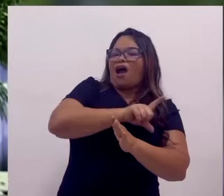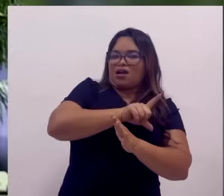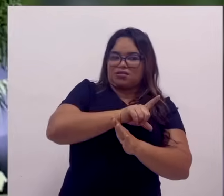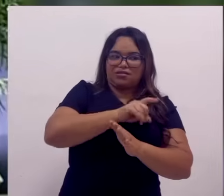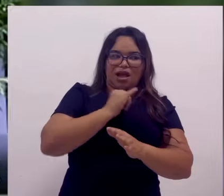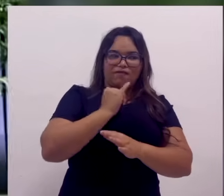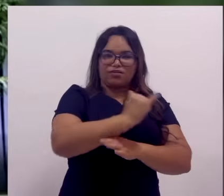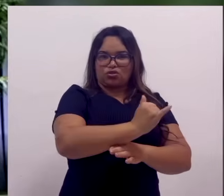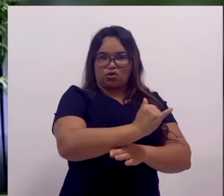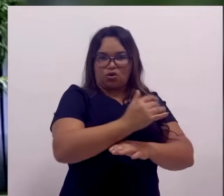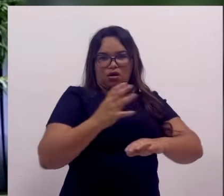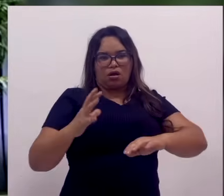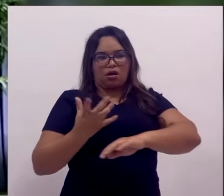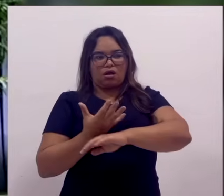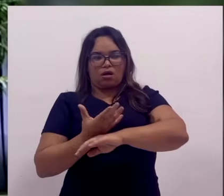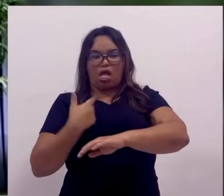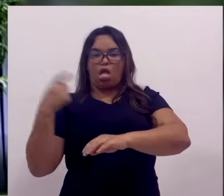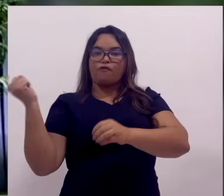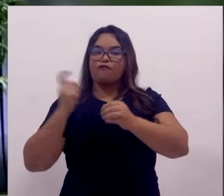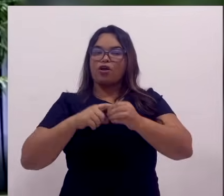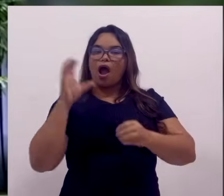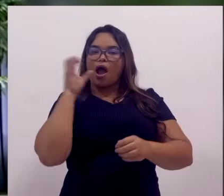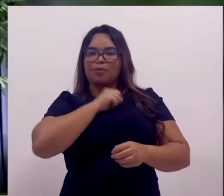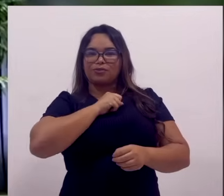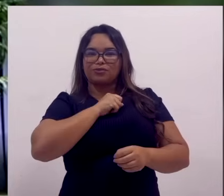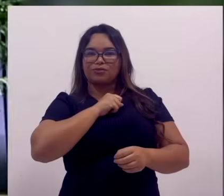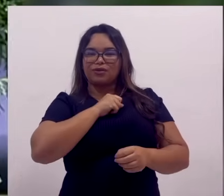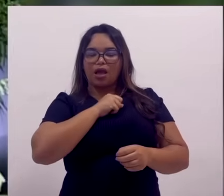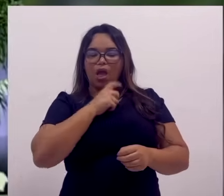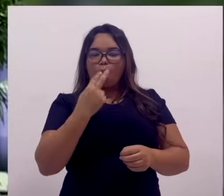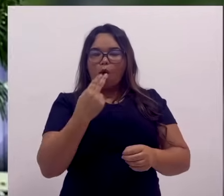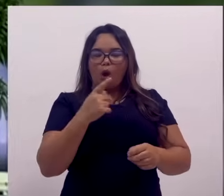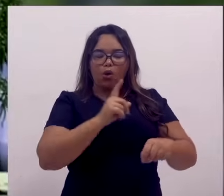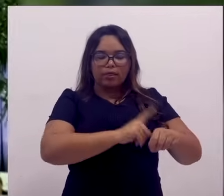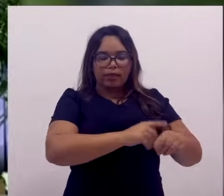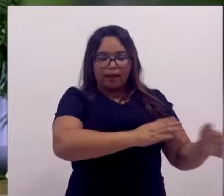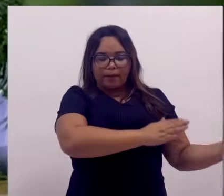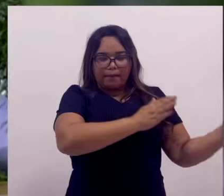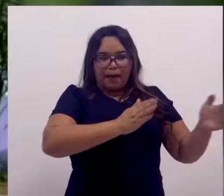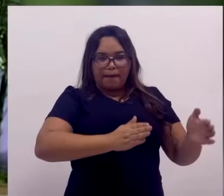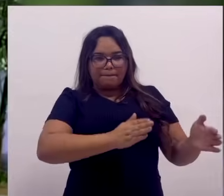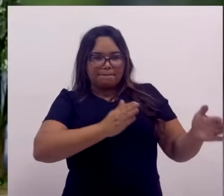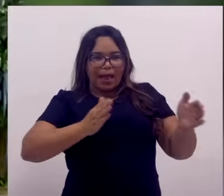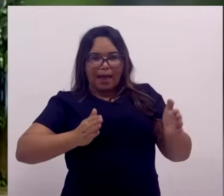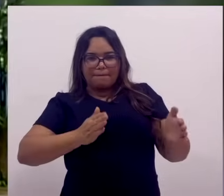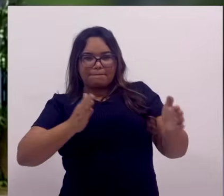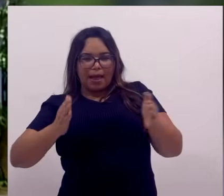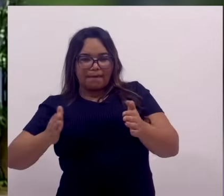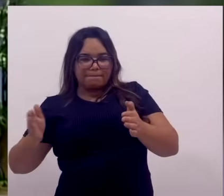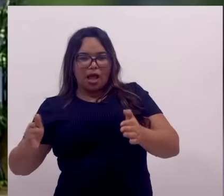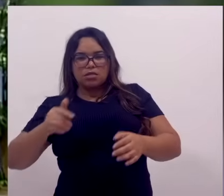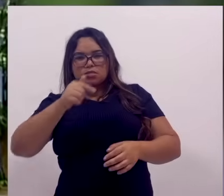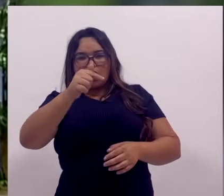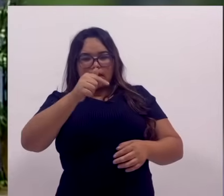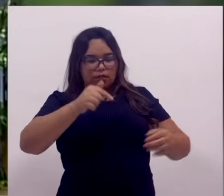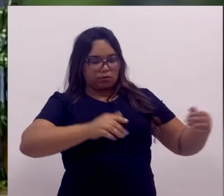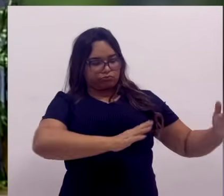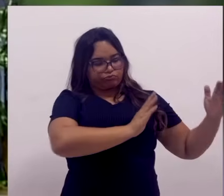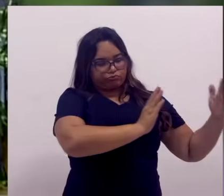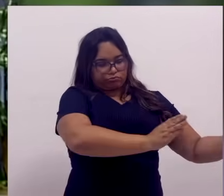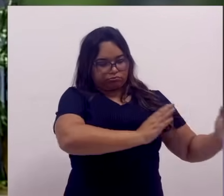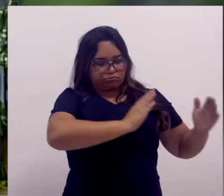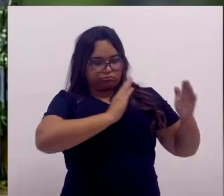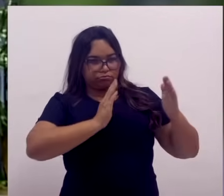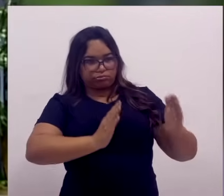Vocês percebem que o tempo está cada vez mais curto? Então, obviamente, nós nos movemos na história de um tempo em